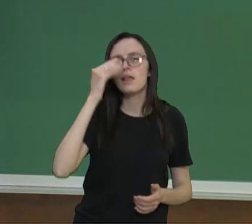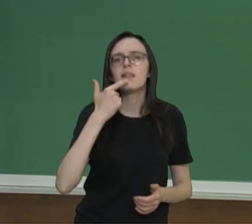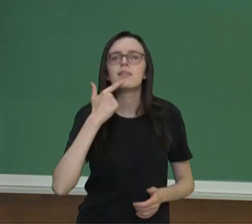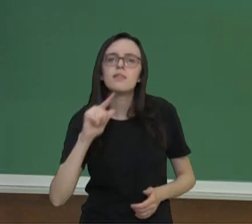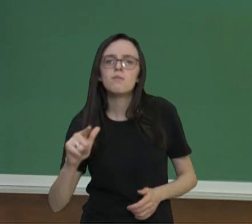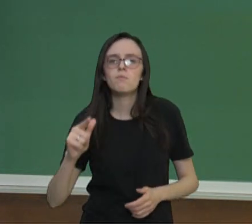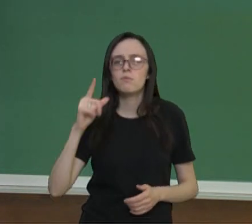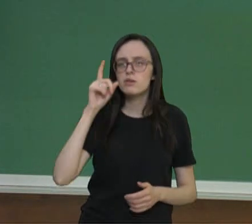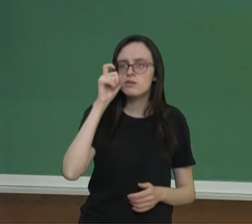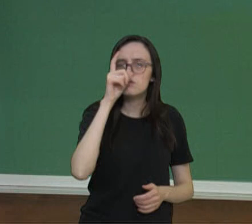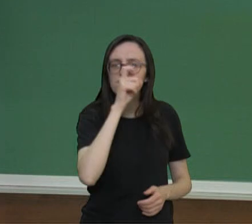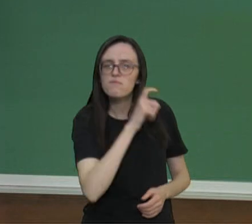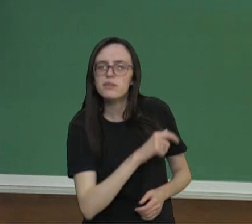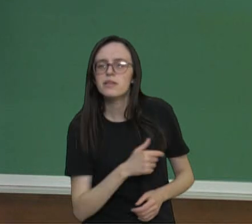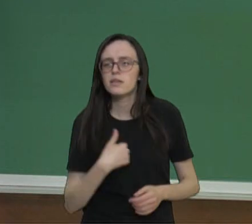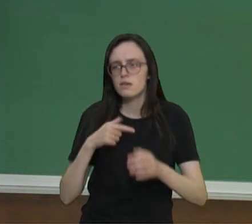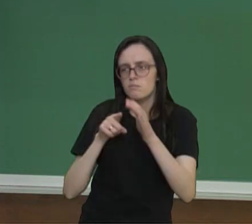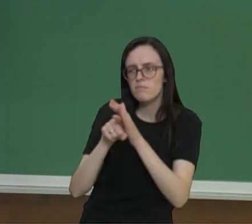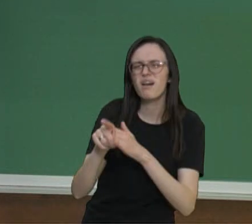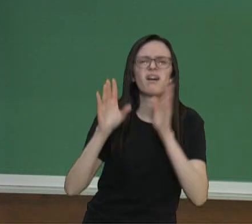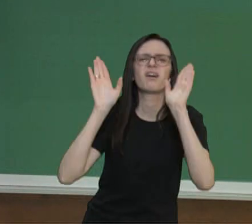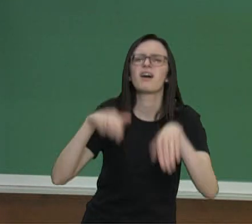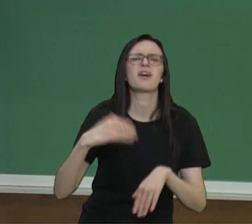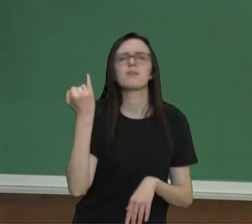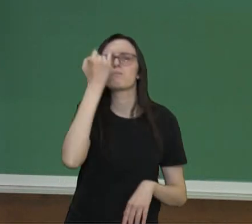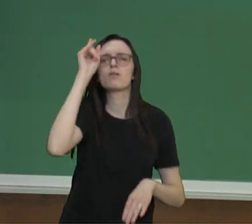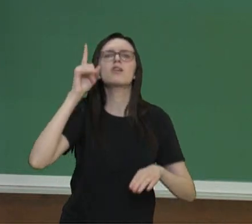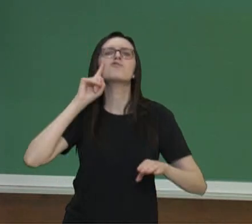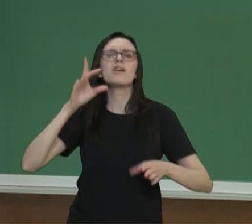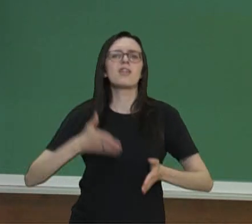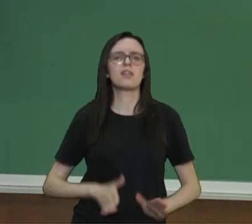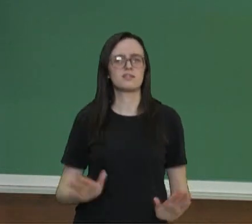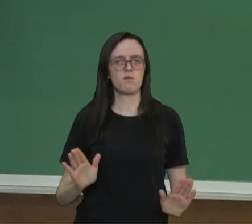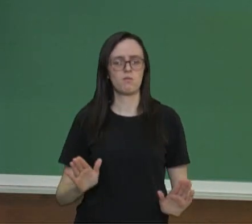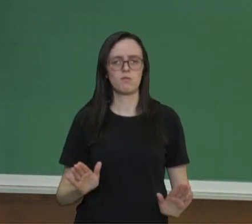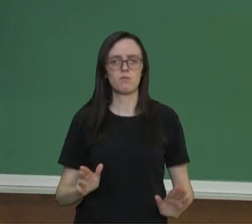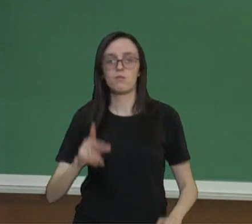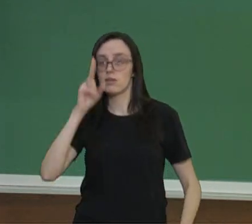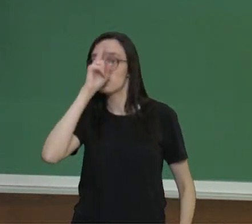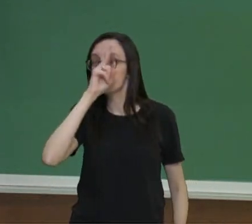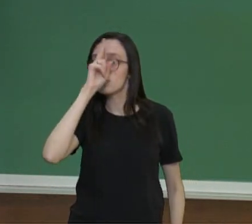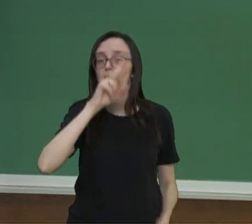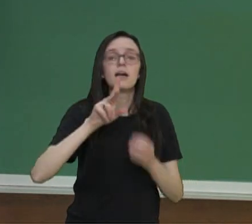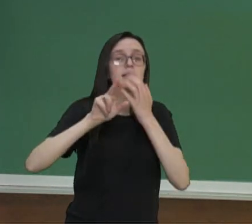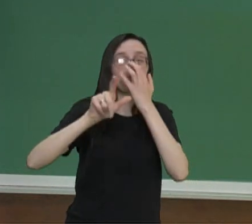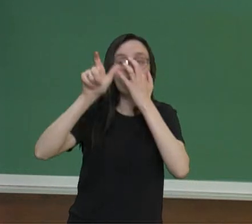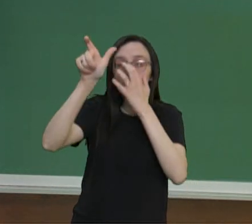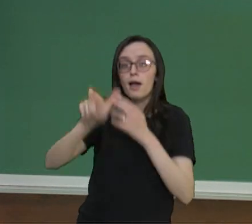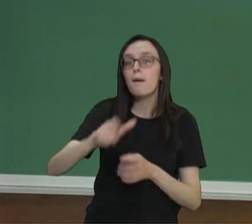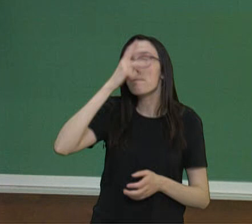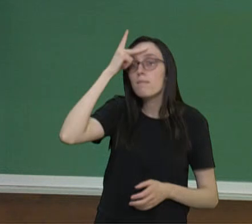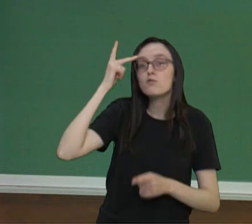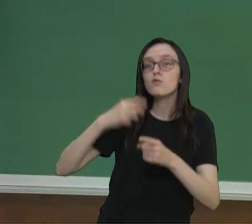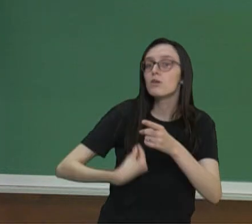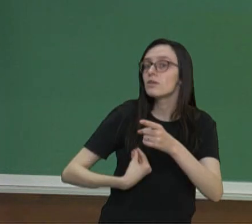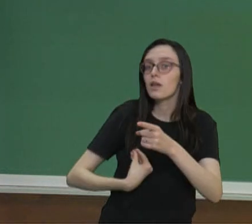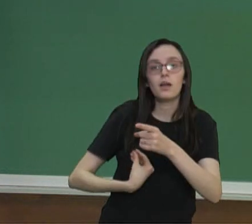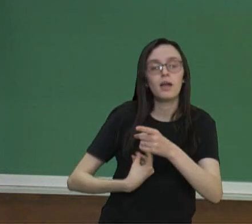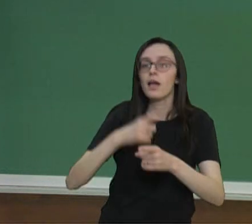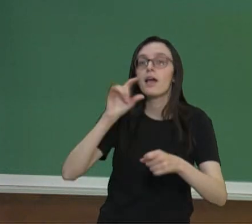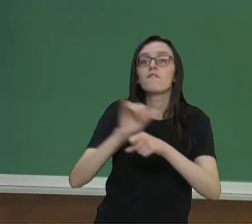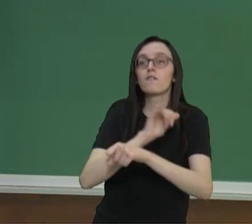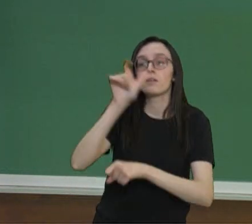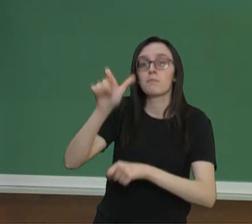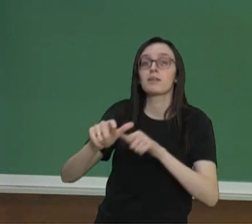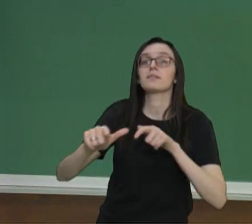isso, não se dava importância para a data de aniversário. Lembra, não é uma pessoa que está ali, é uma ferramenta